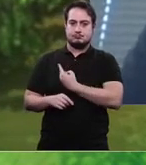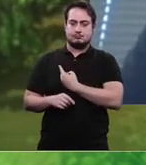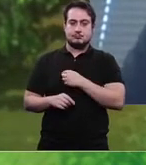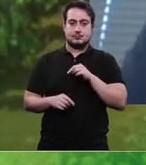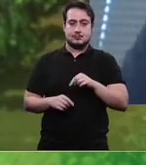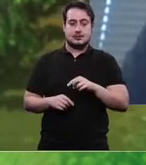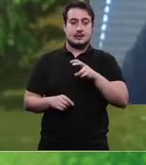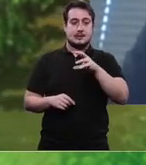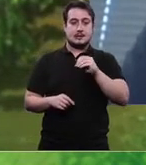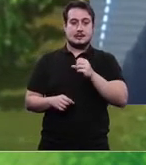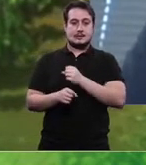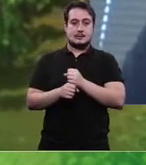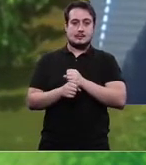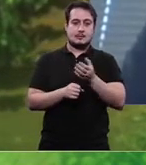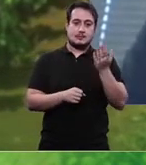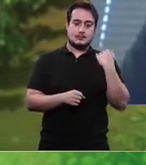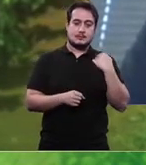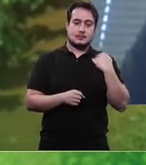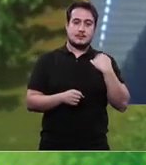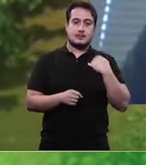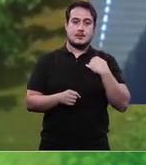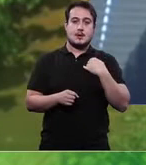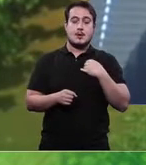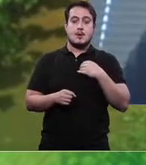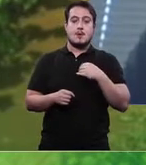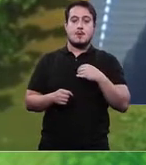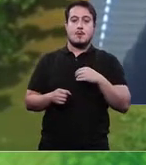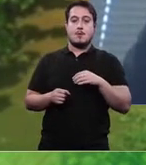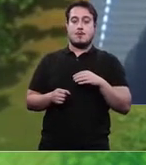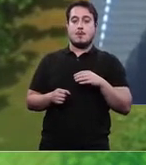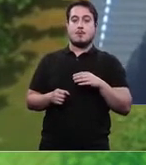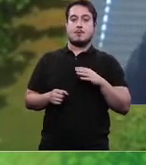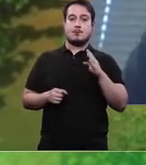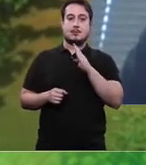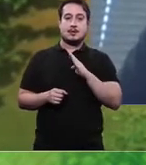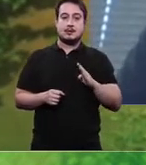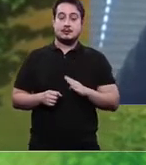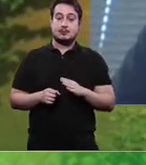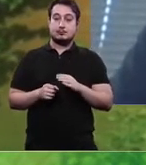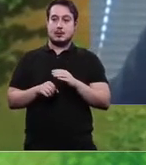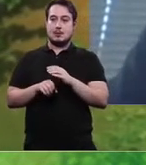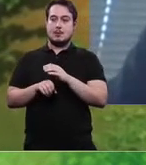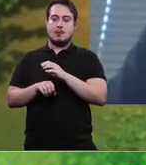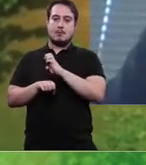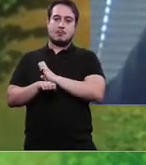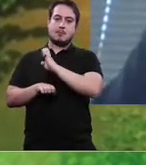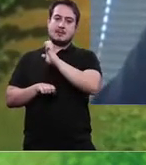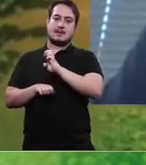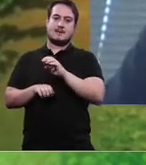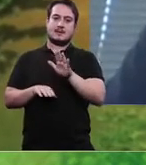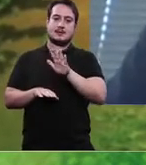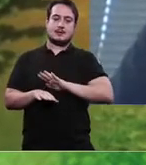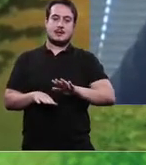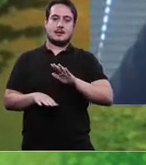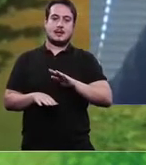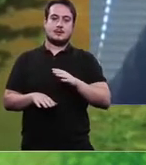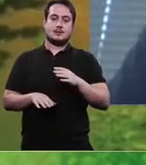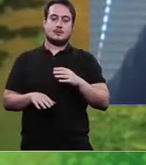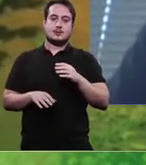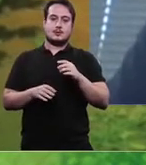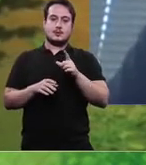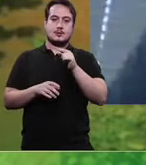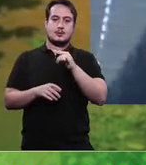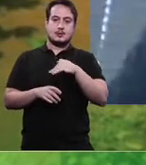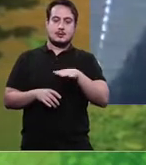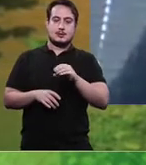Há 50 anos atrás, o Brasil era um importador líquido de alimentos. Esse é o fato. Hoje nós temos o maior saldo comercial de